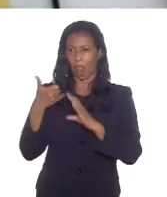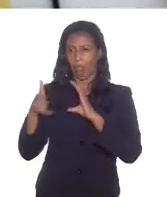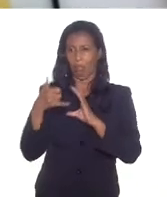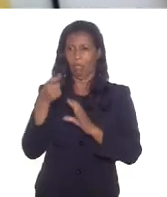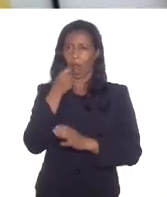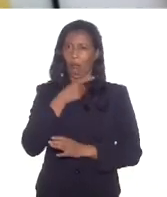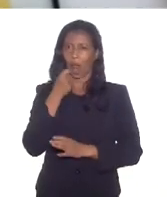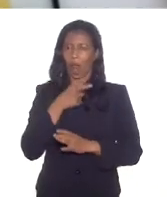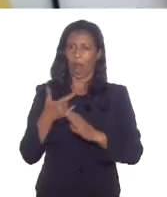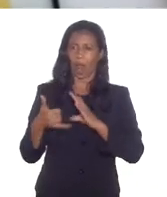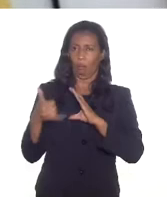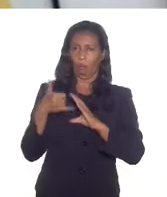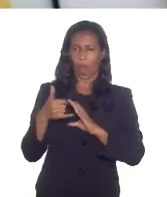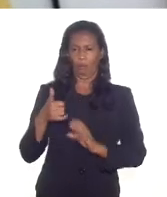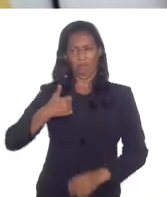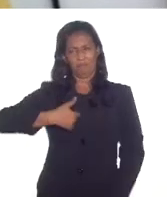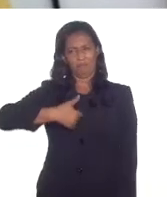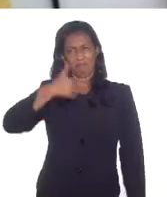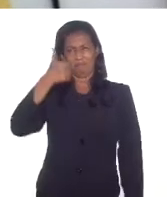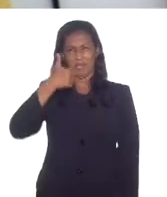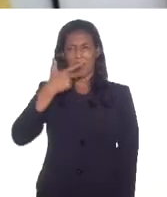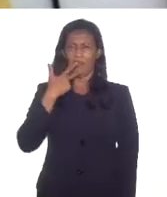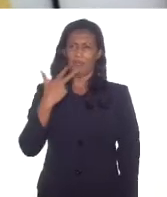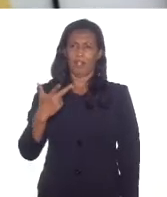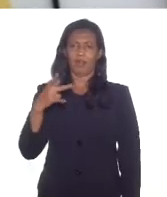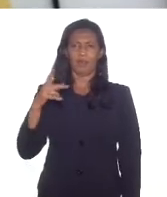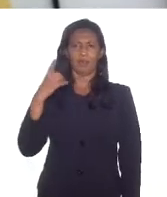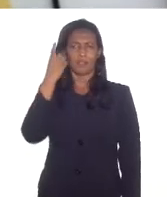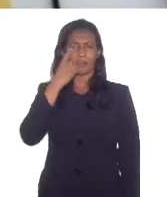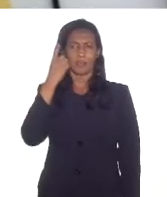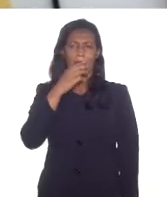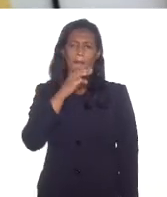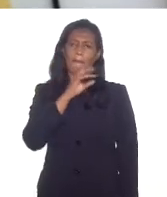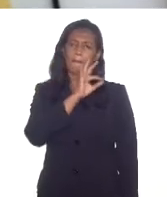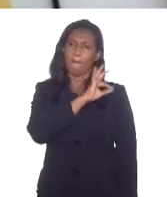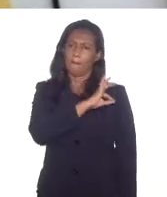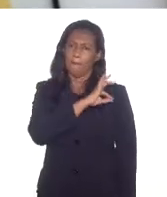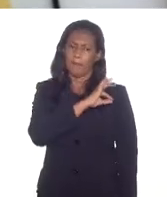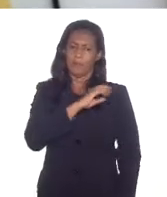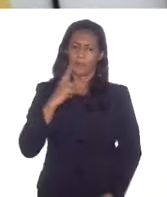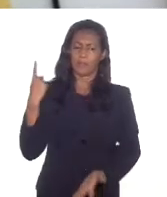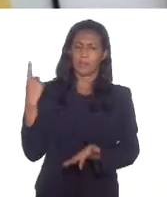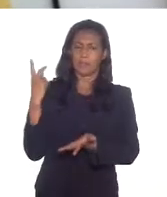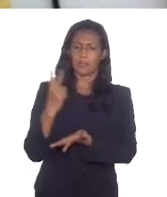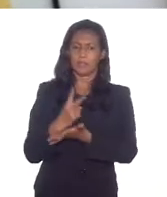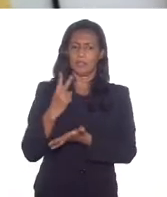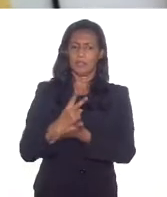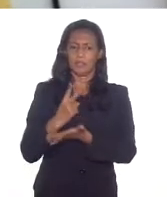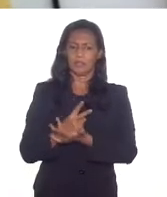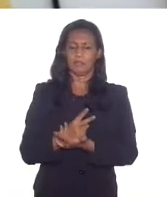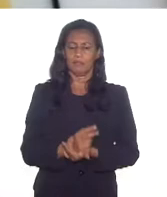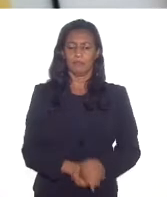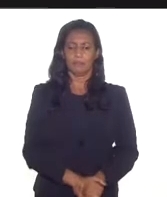quero aqui prestar minha solidariedade, em primeiro lugar, à deputada Marta Rocha, com quem sempre compartilho.